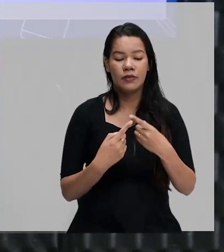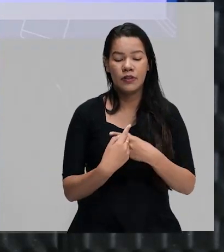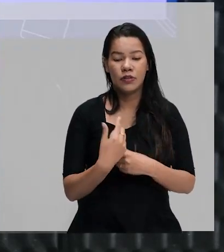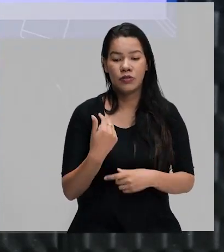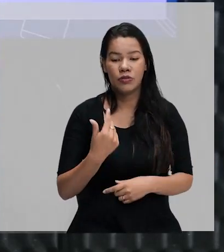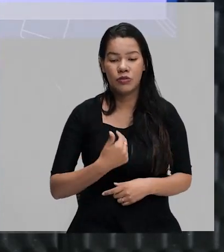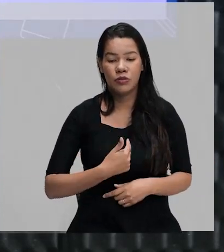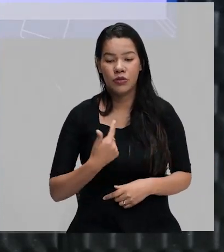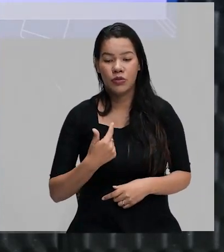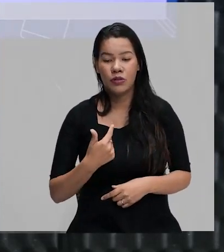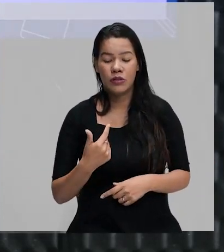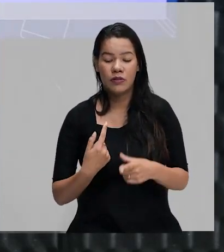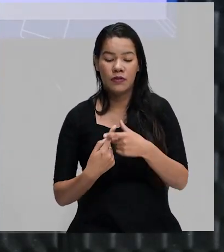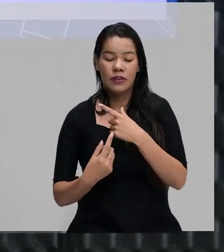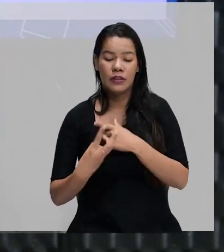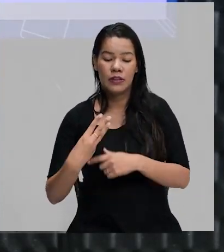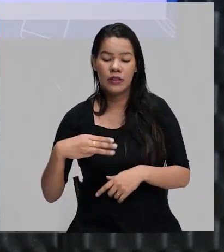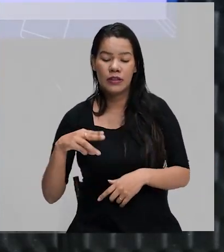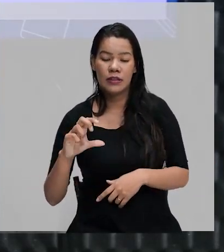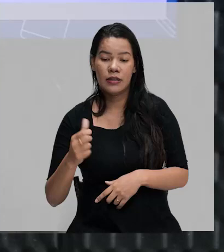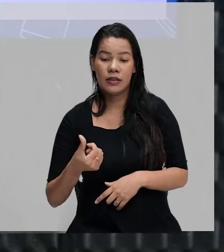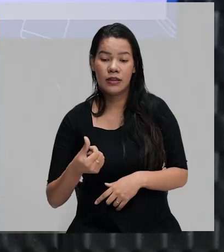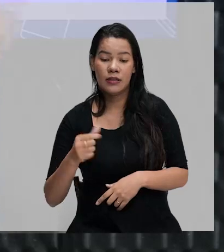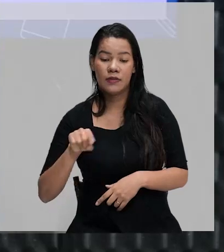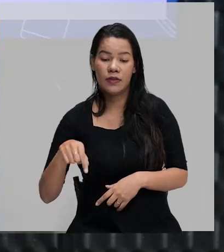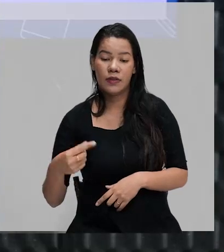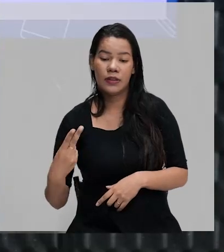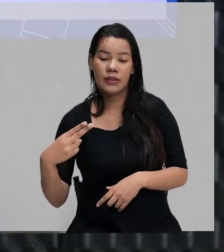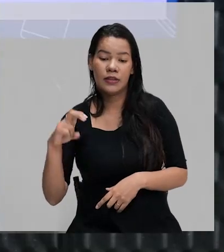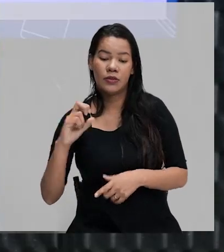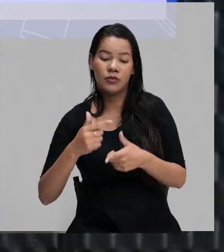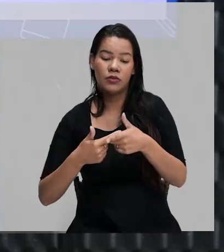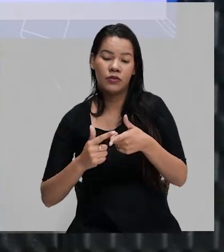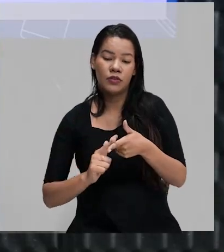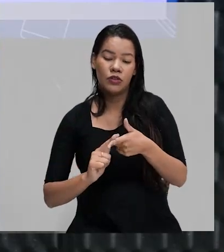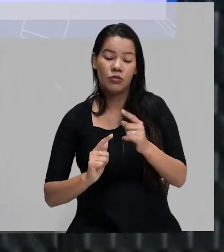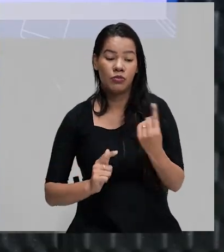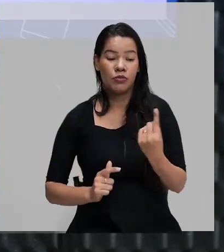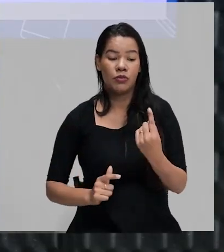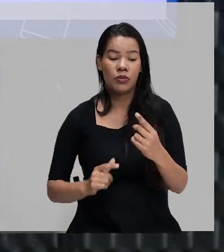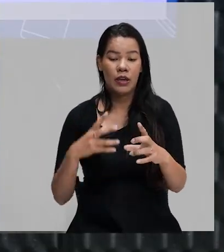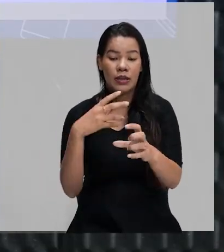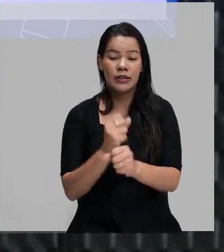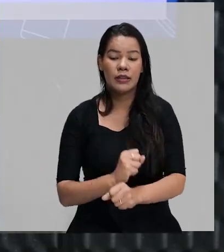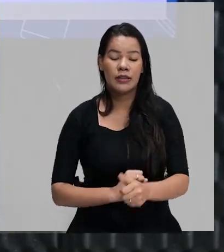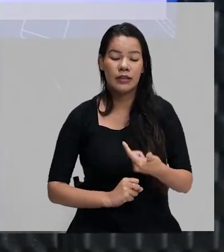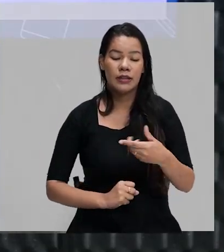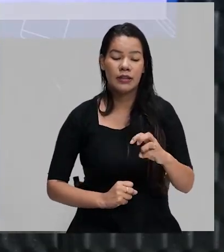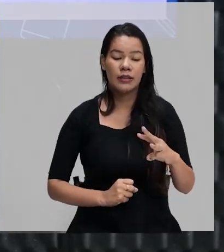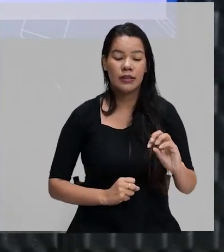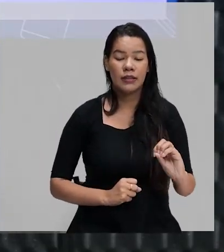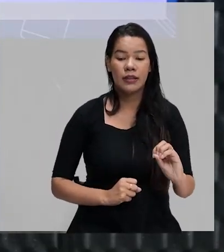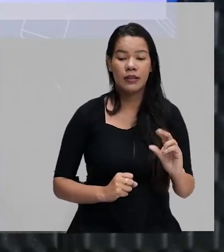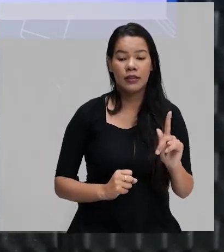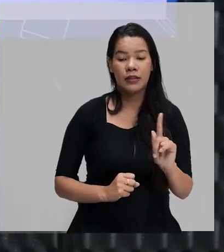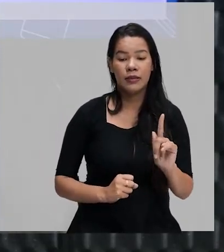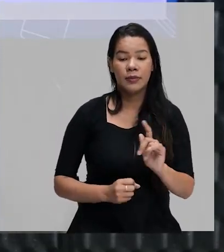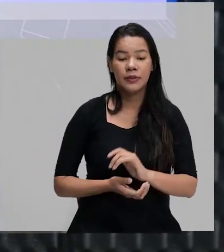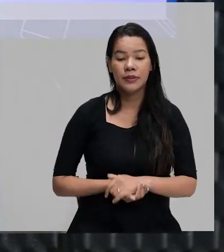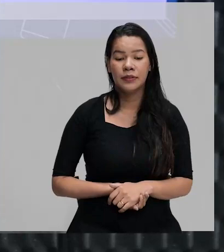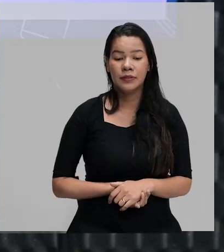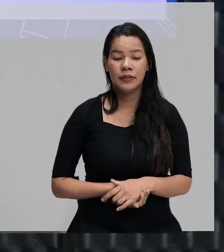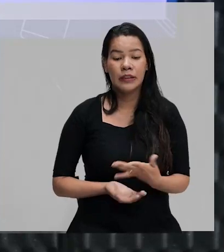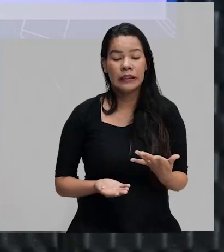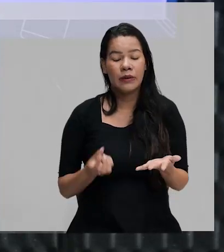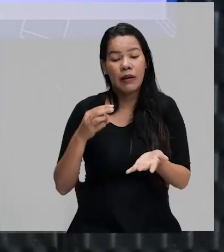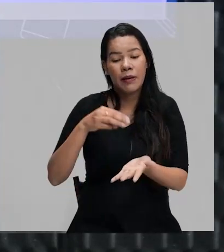36,5 dividido por 1, resultando em 730 gramas do HCl. A